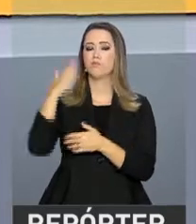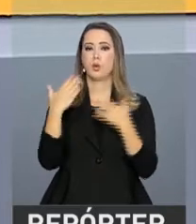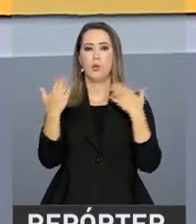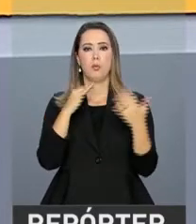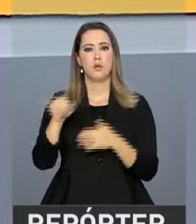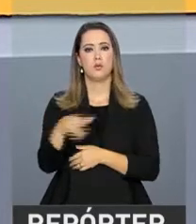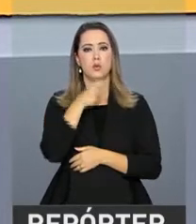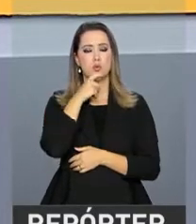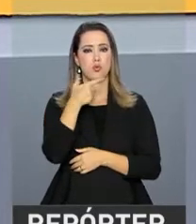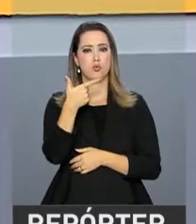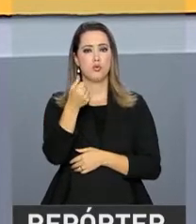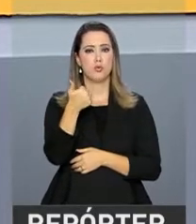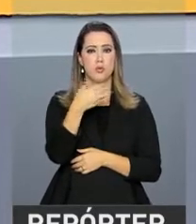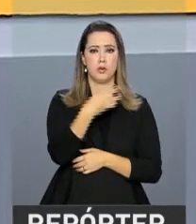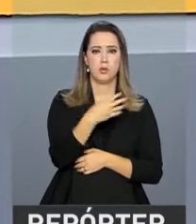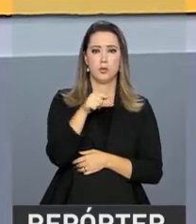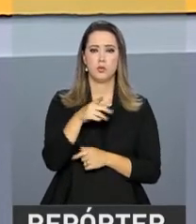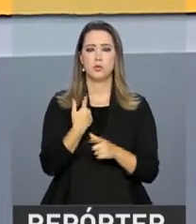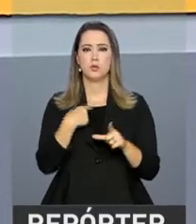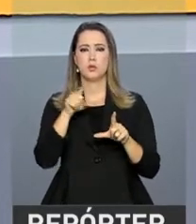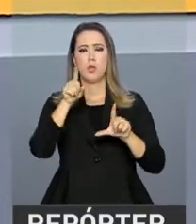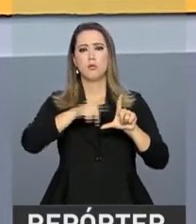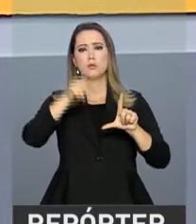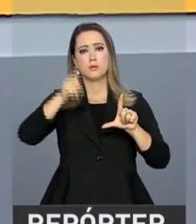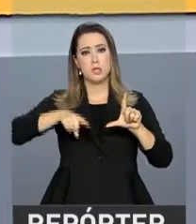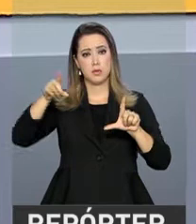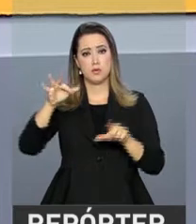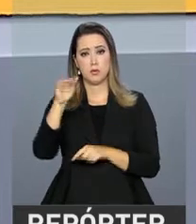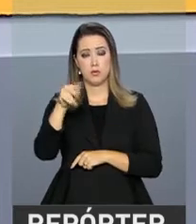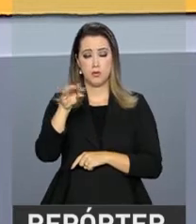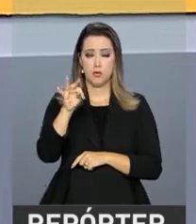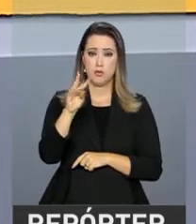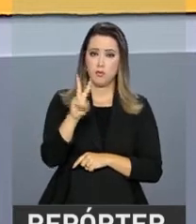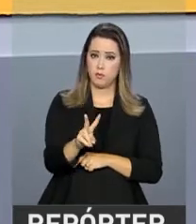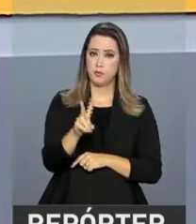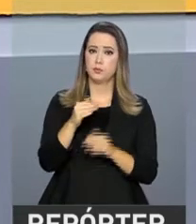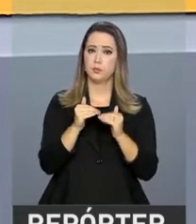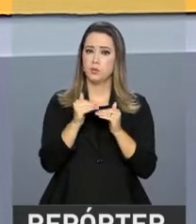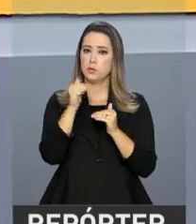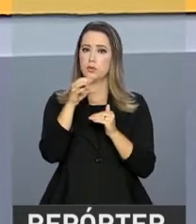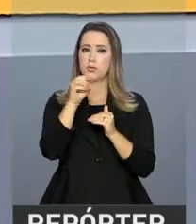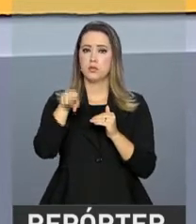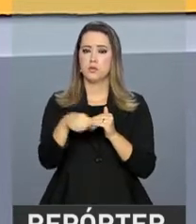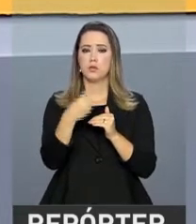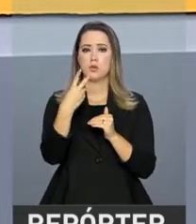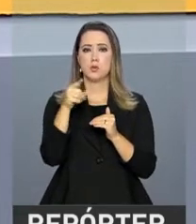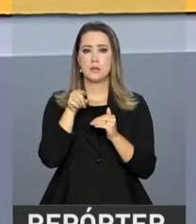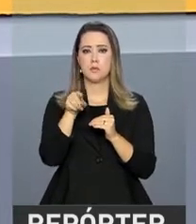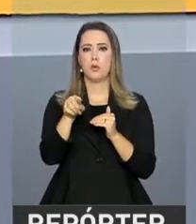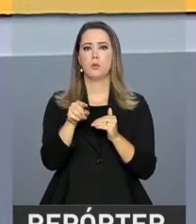julho de 2014 o índice medido pela fundação getúlio vargas avançou 0,2 ponto de dezembro de